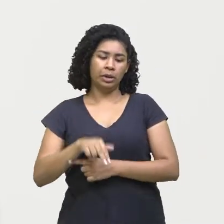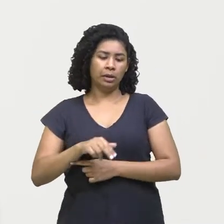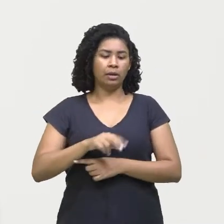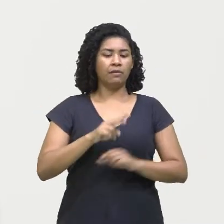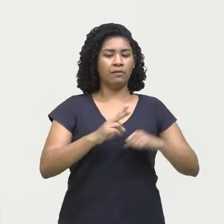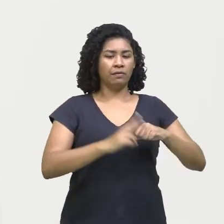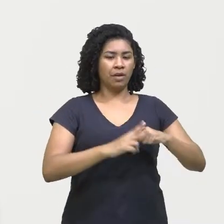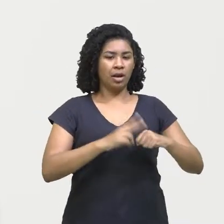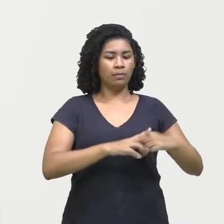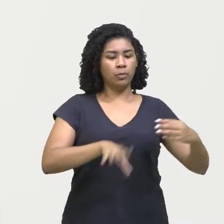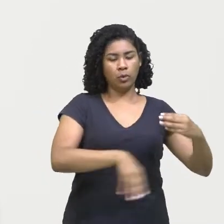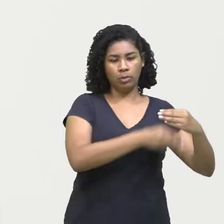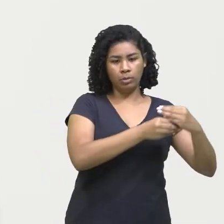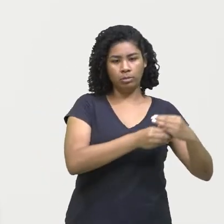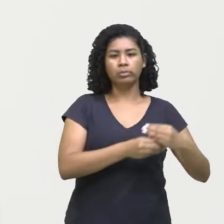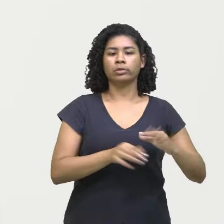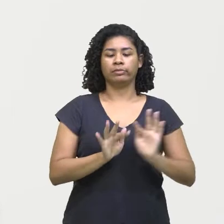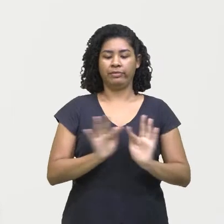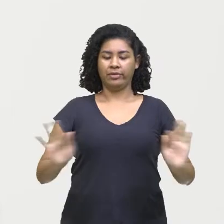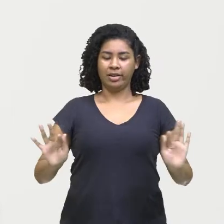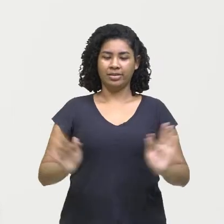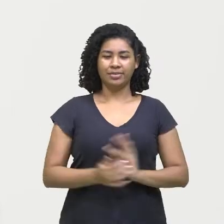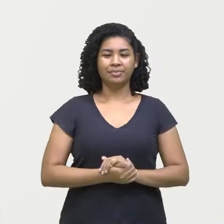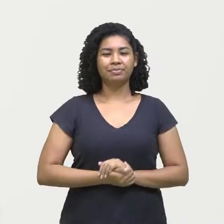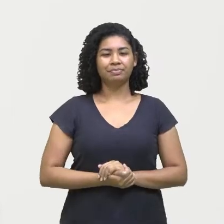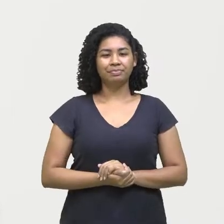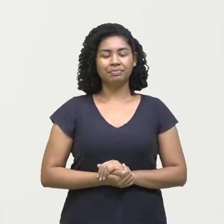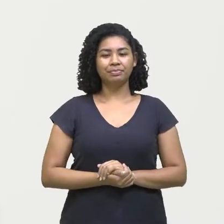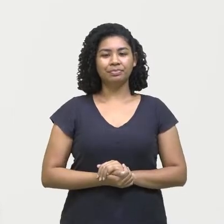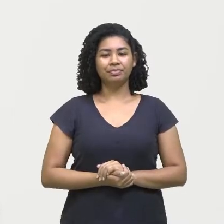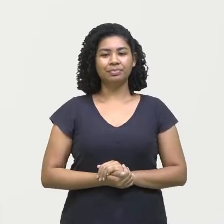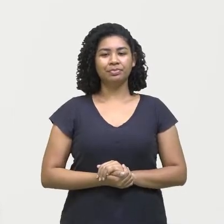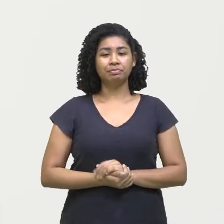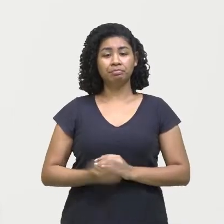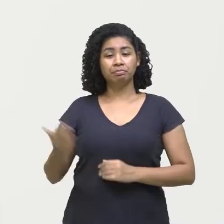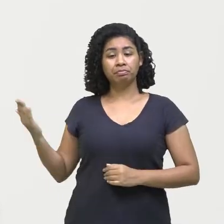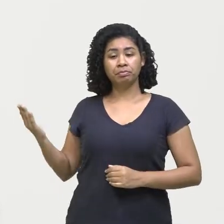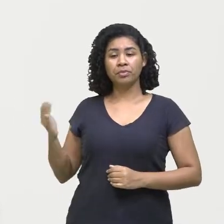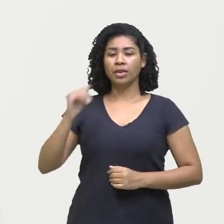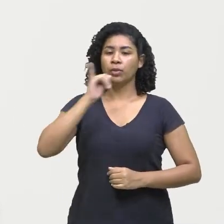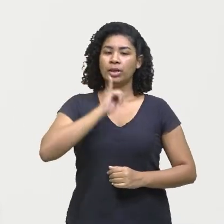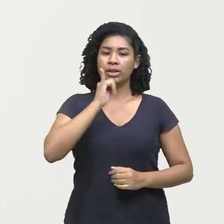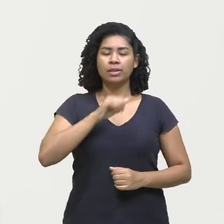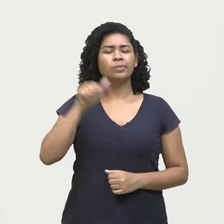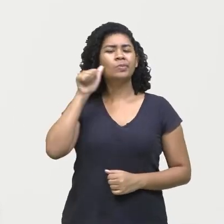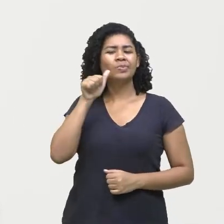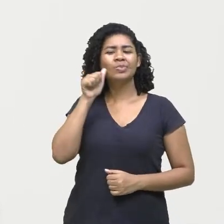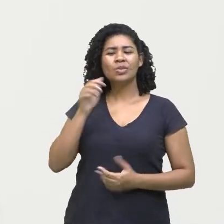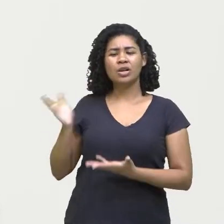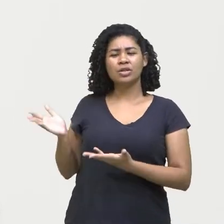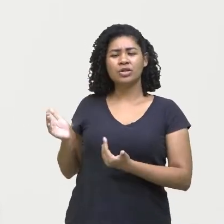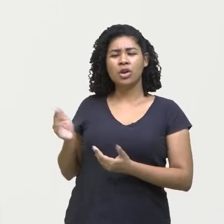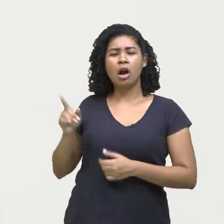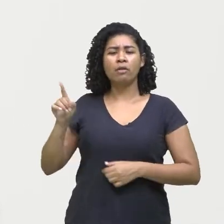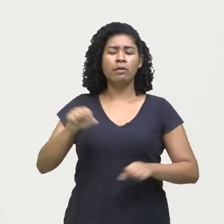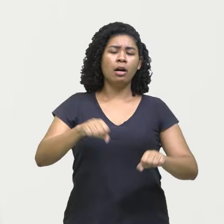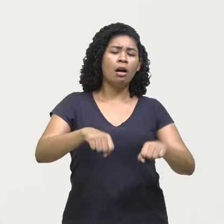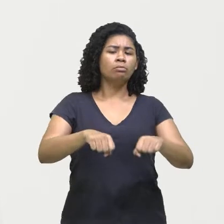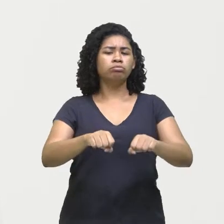complemento. Temos mais um outro exemplo, acompanha aqui comigo. Então, essa jovem aí, não é? Tá dirigindo,